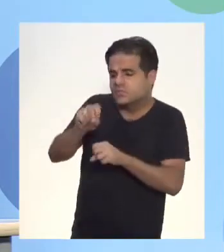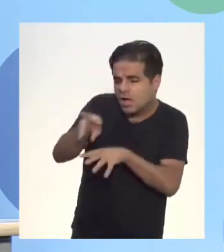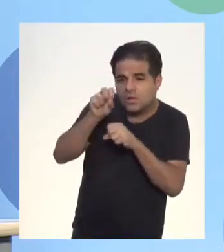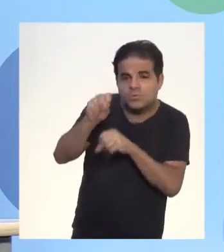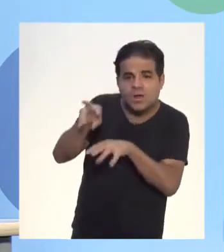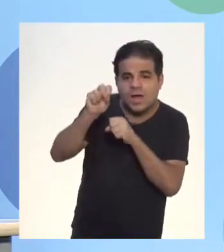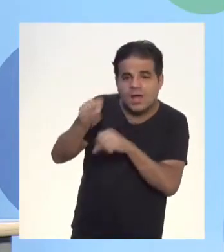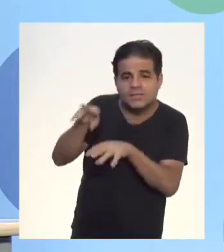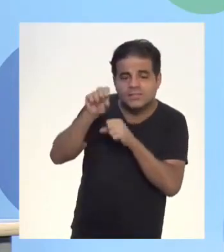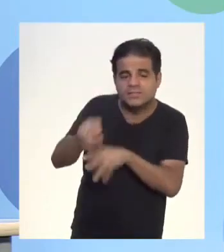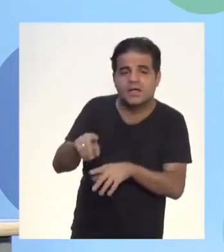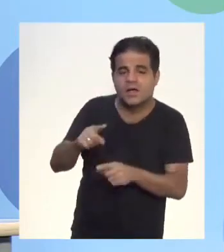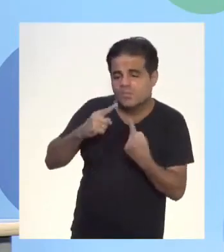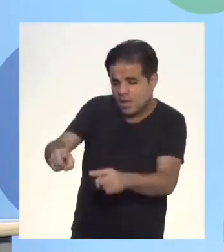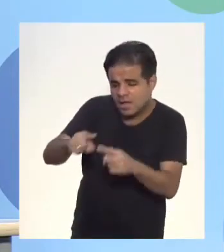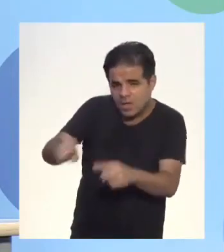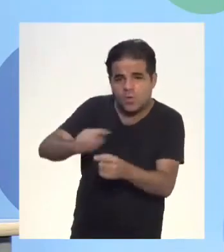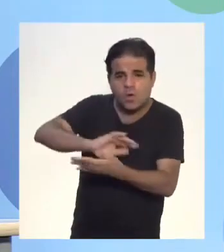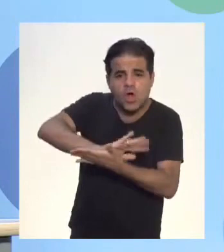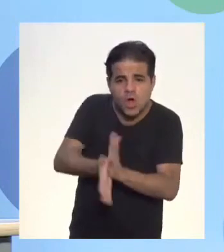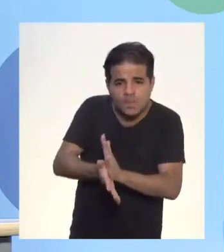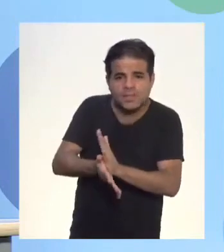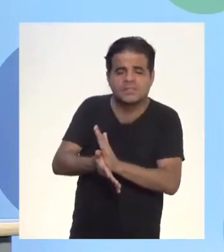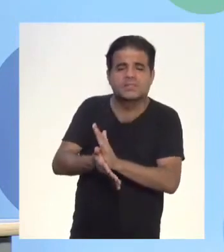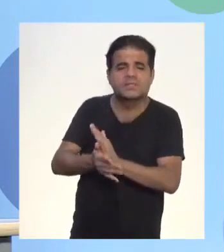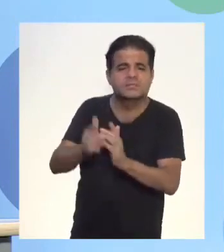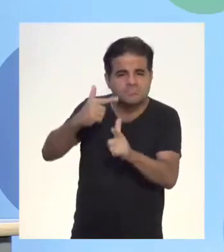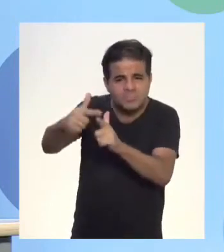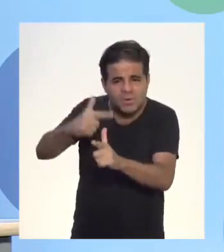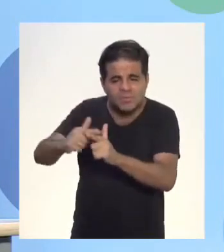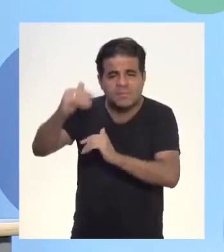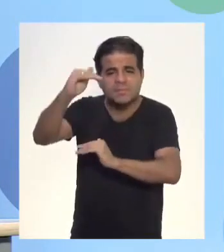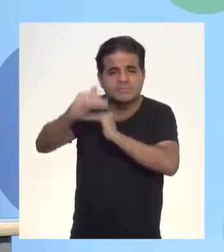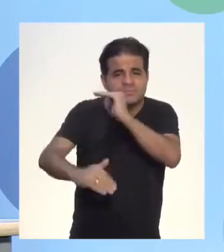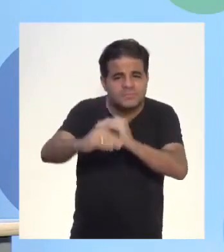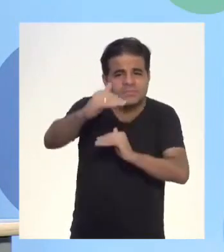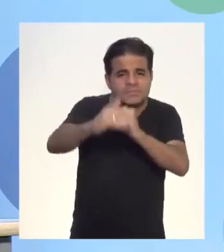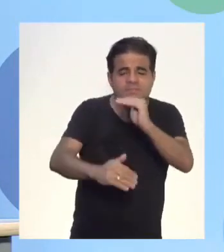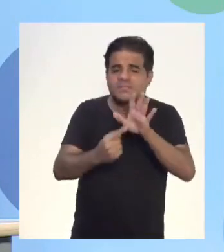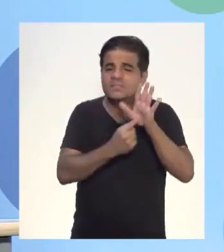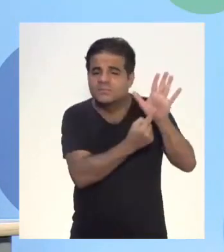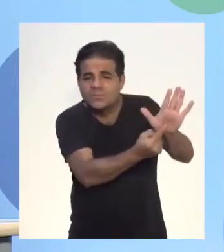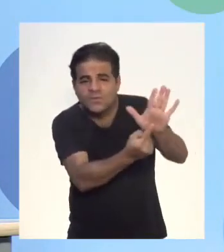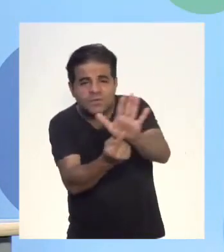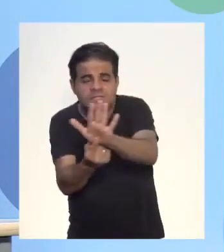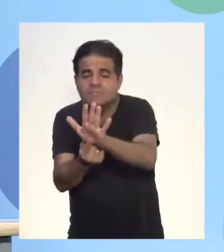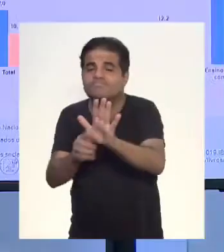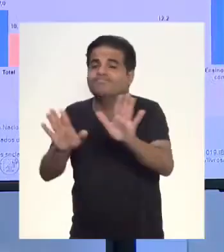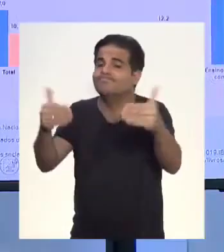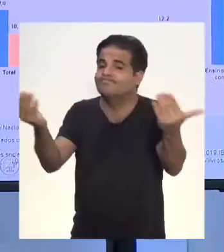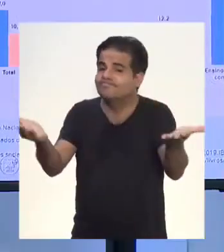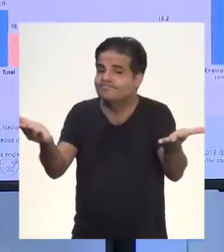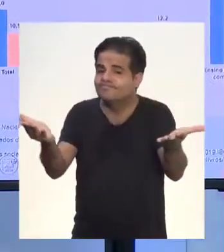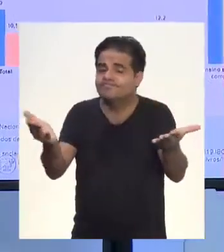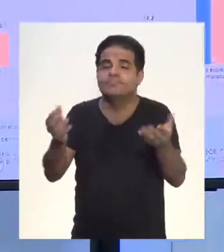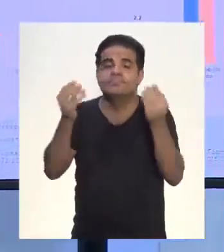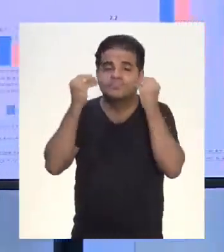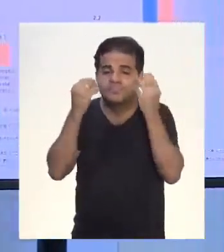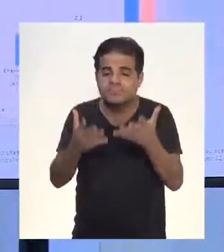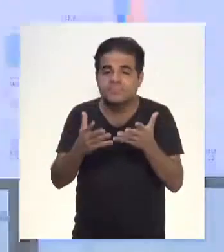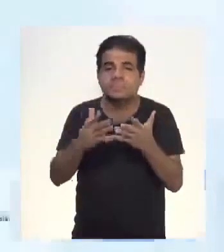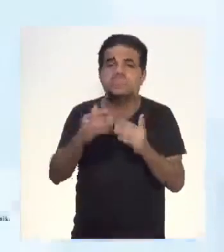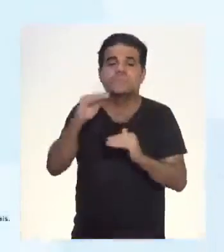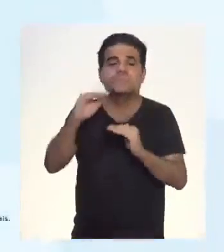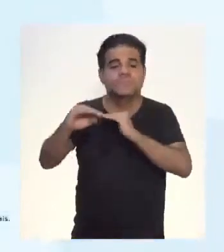educação, né, para combater as situações de desigualdade que nós estamos ilustrando aqui? Então, a gente trouxe, por exemplo, a questão